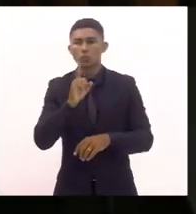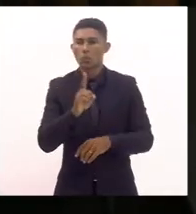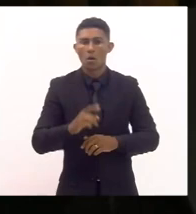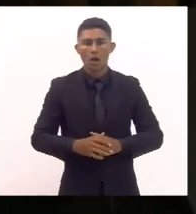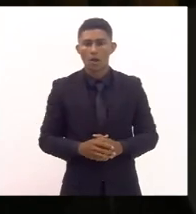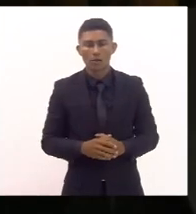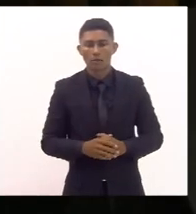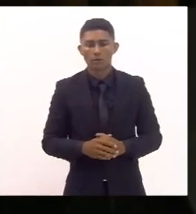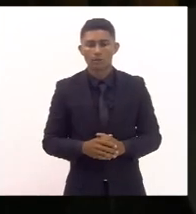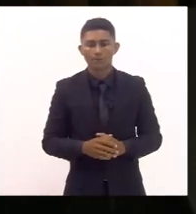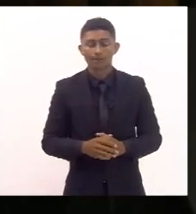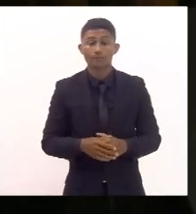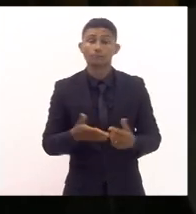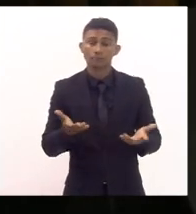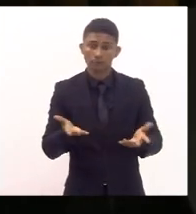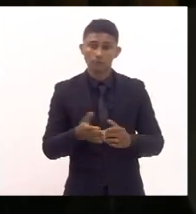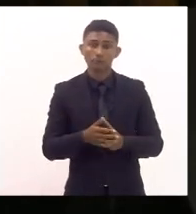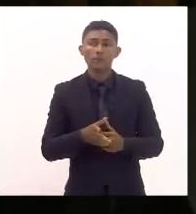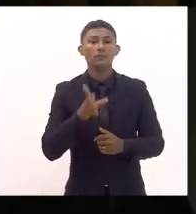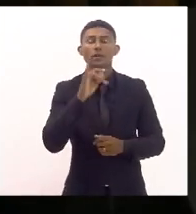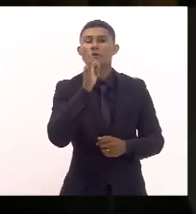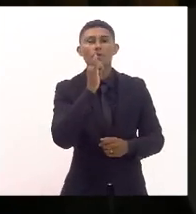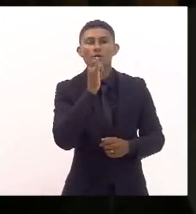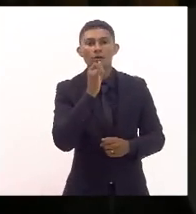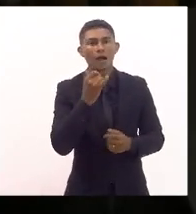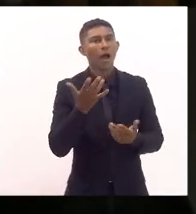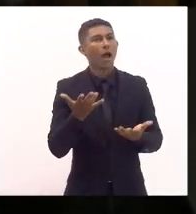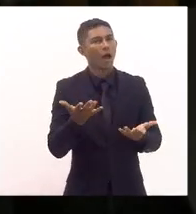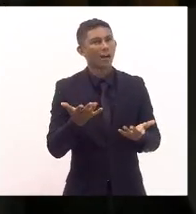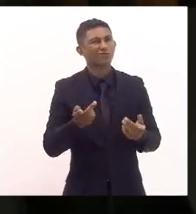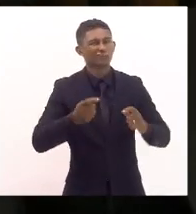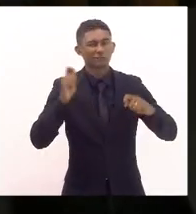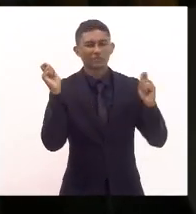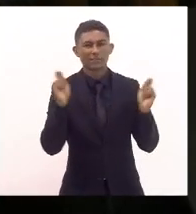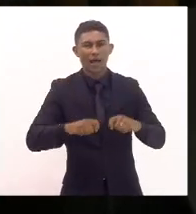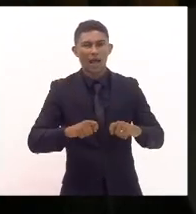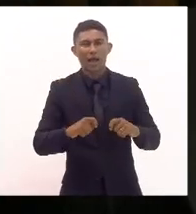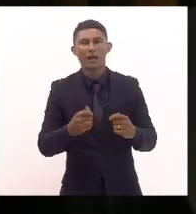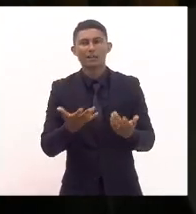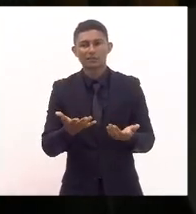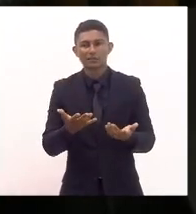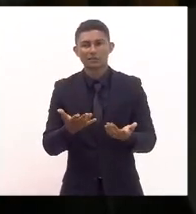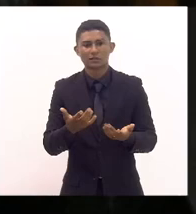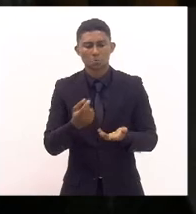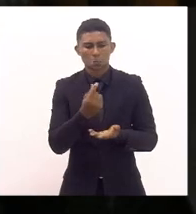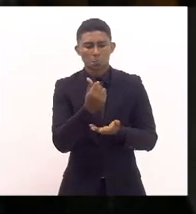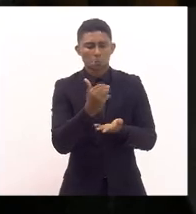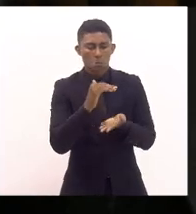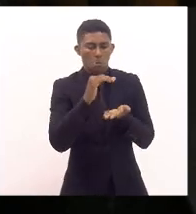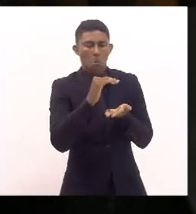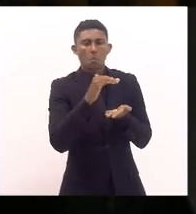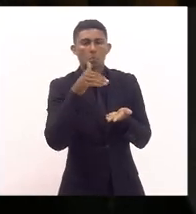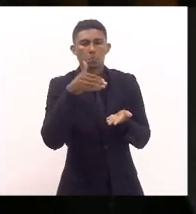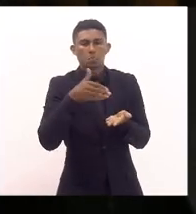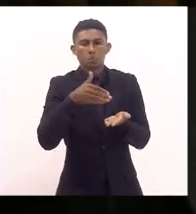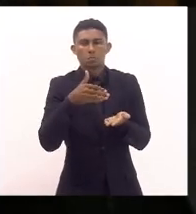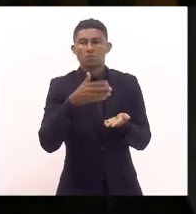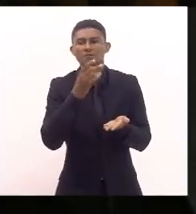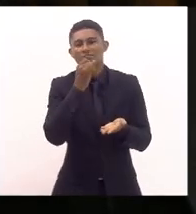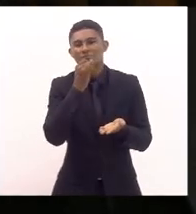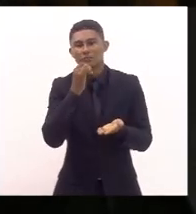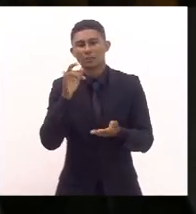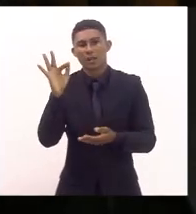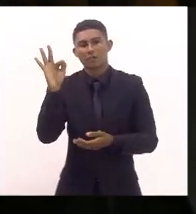saber é um milagre de multiplicação dos Tesouros E aí tô fazendo